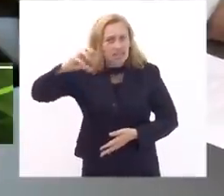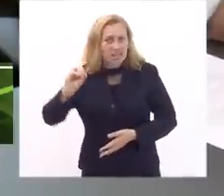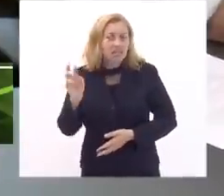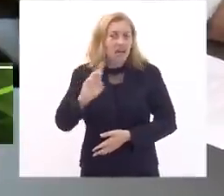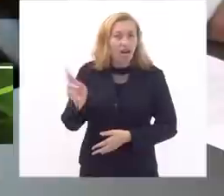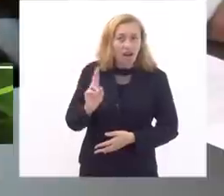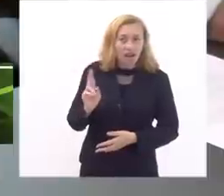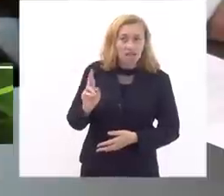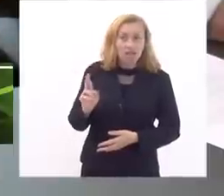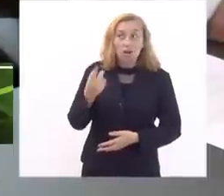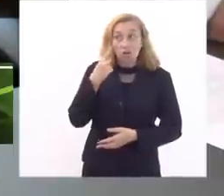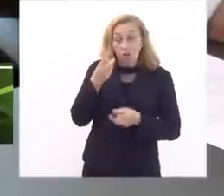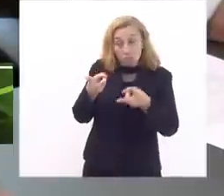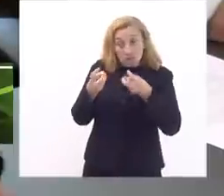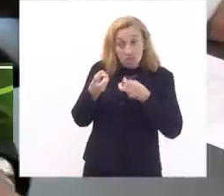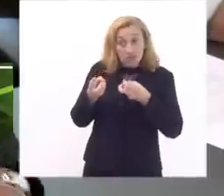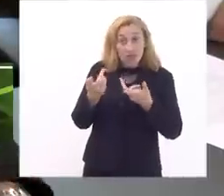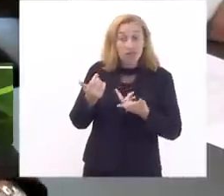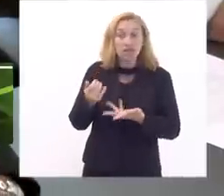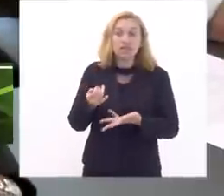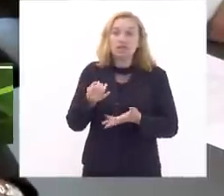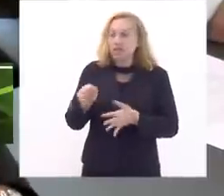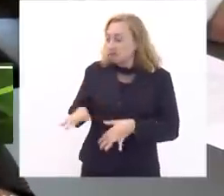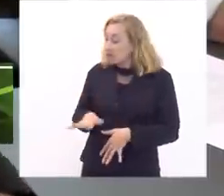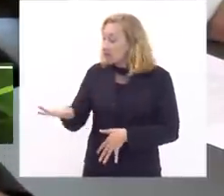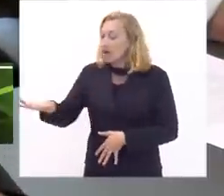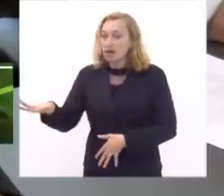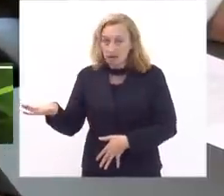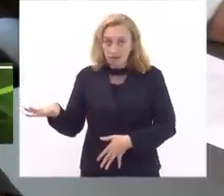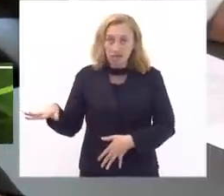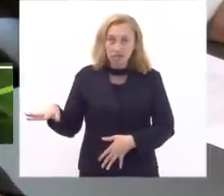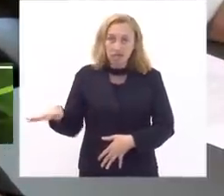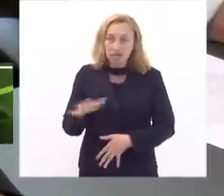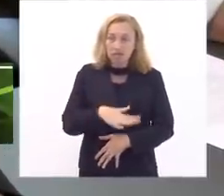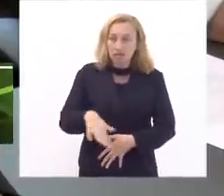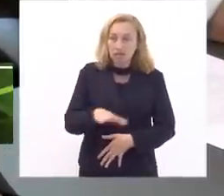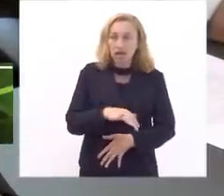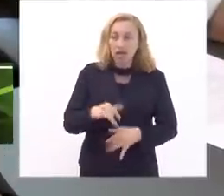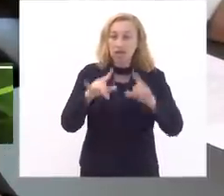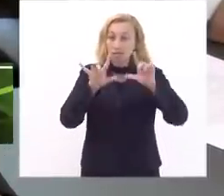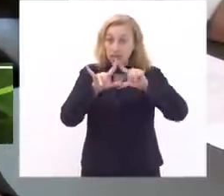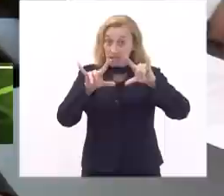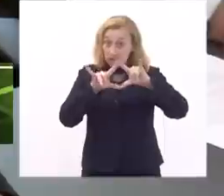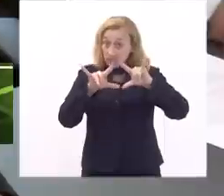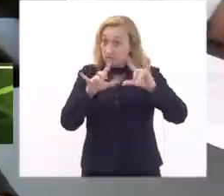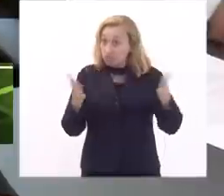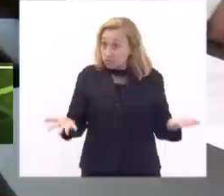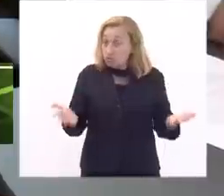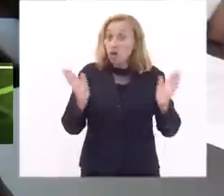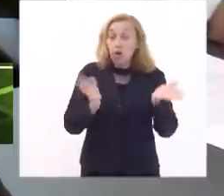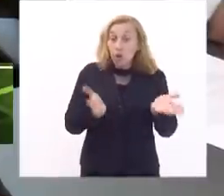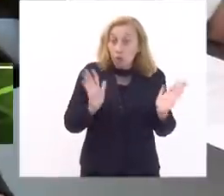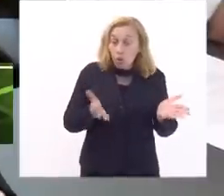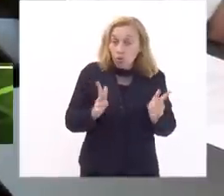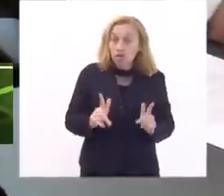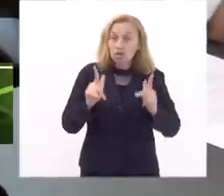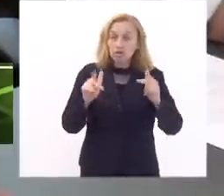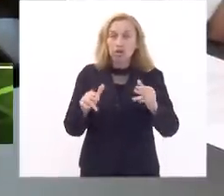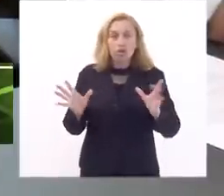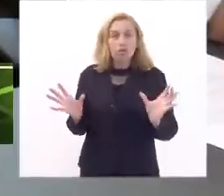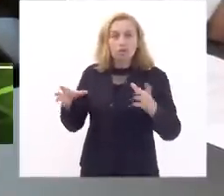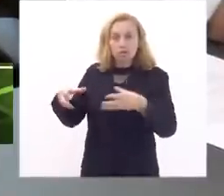R$130, quando a gente observa, por exemplo, as comunidades e favelas em áreas de milícias. Hoje, essa mesma